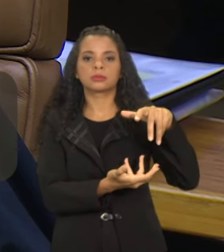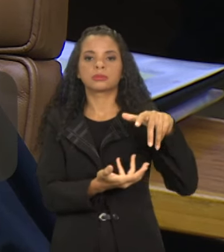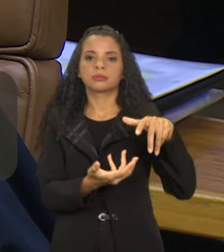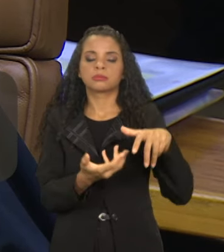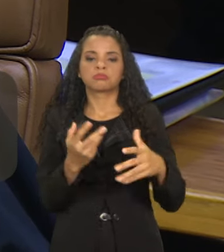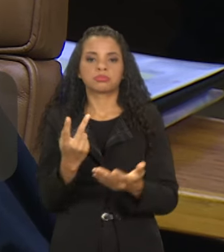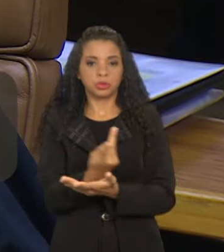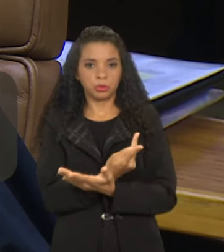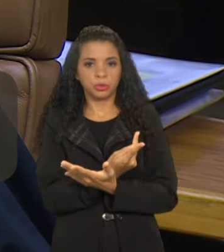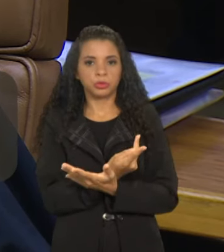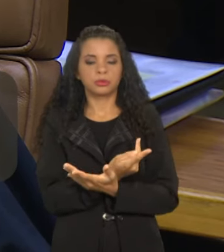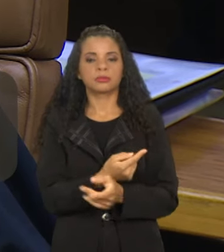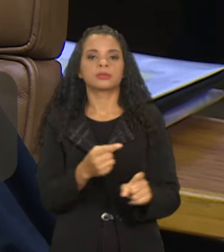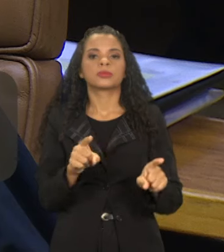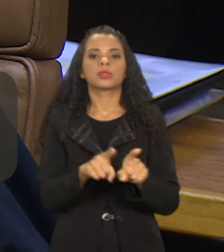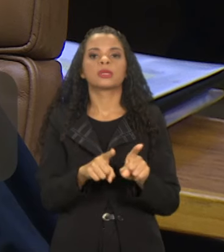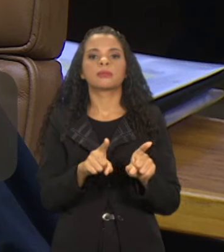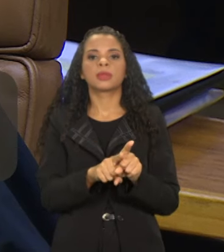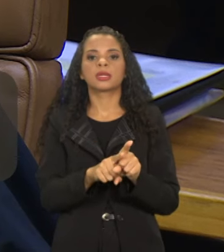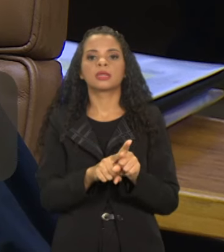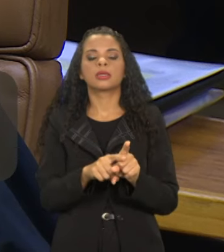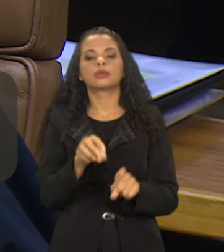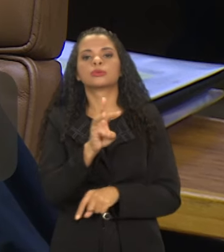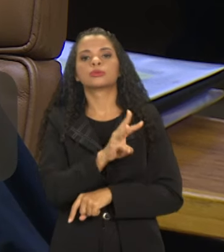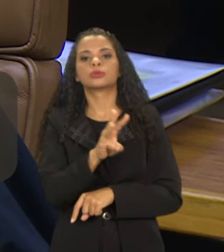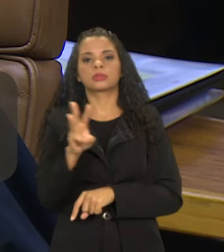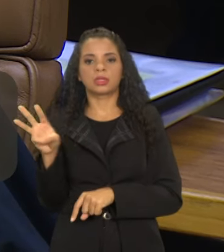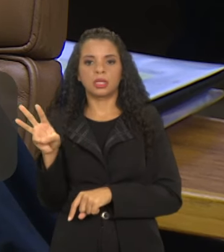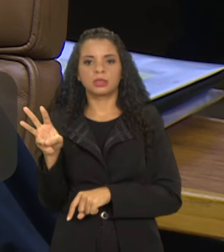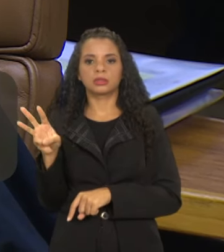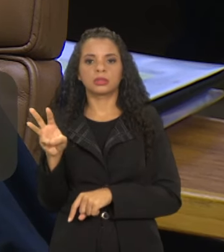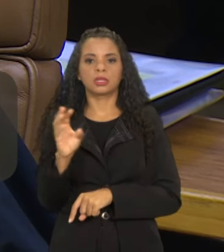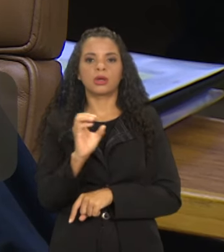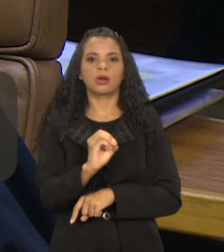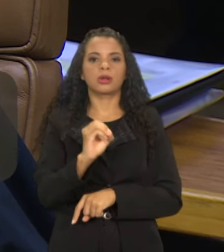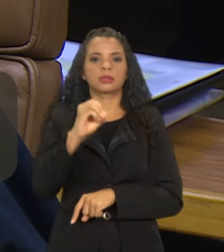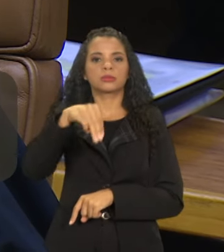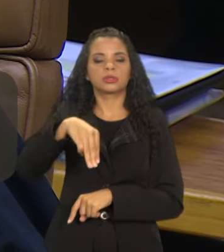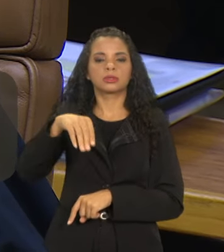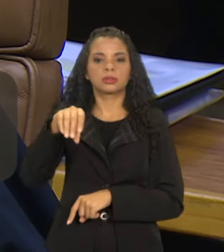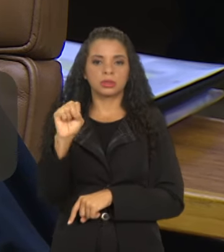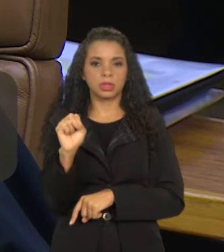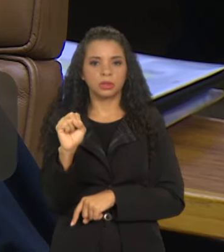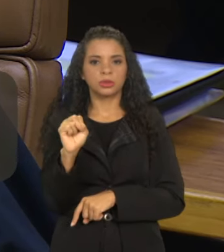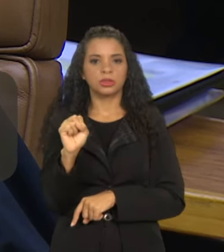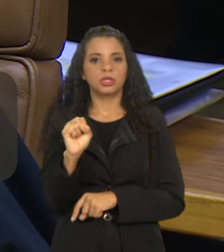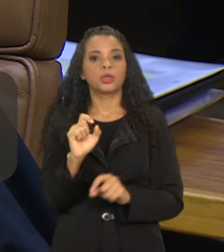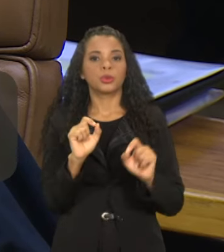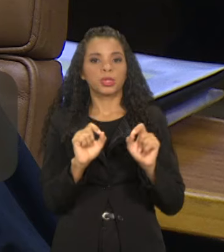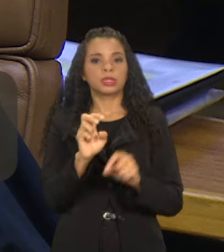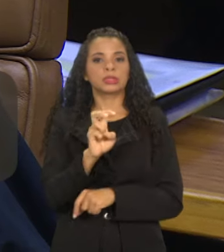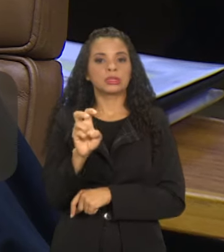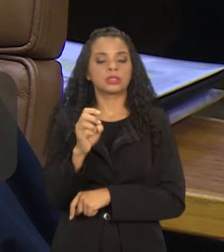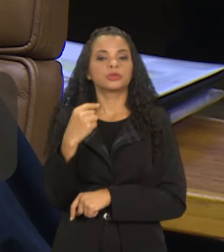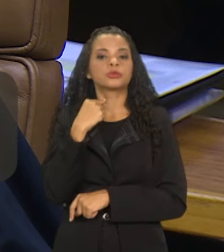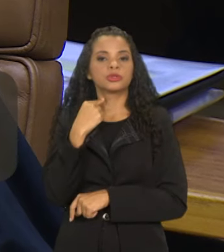também do site da Organização Mundial de Saúde, que em 5 de maio de 2023, no sentido de que a Organização Mundial de Saúde,